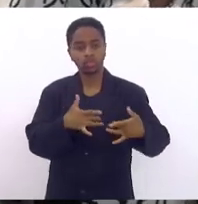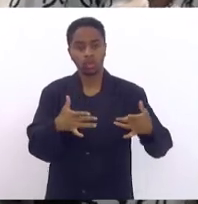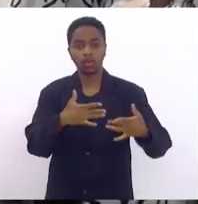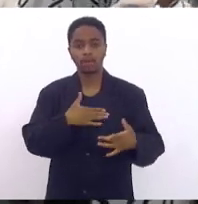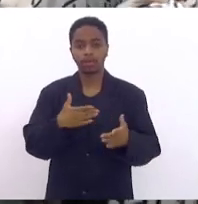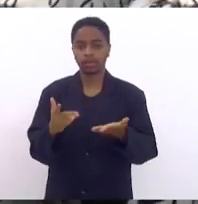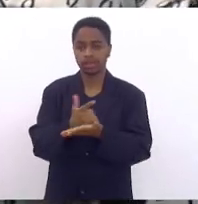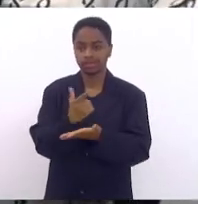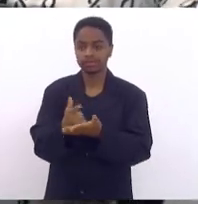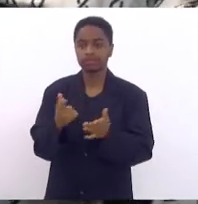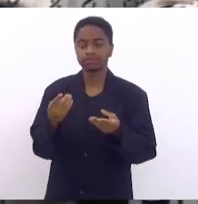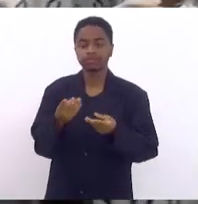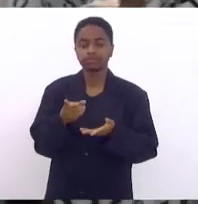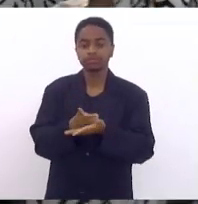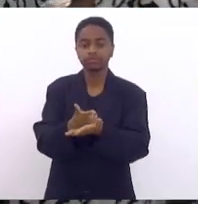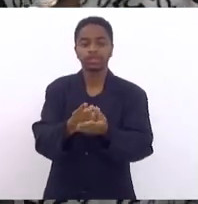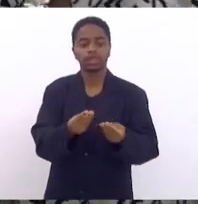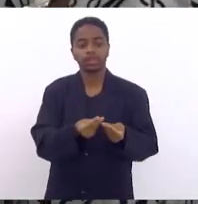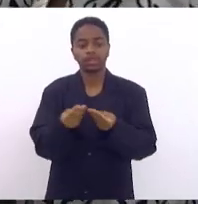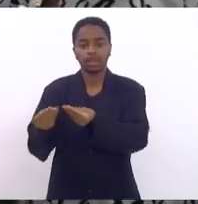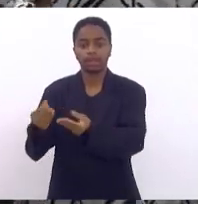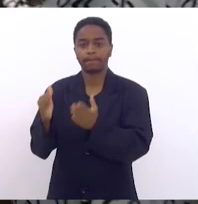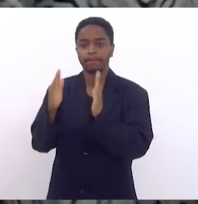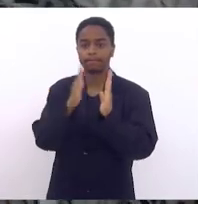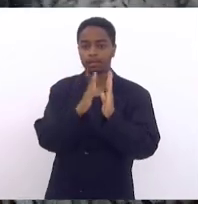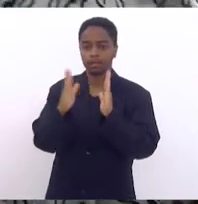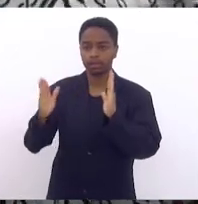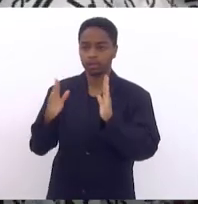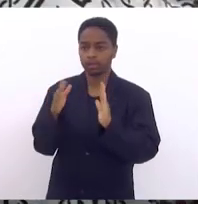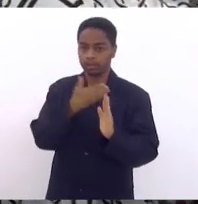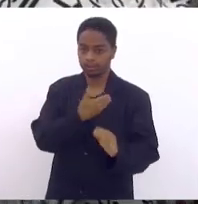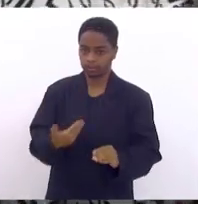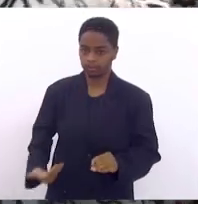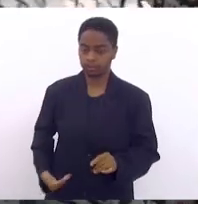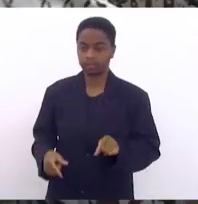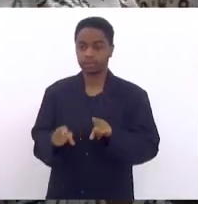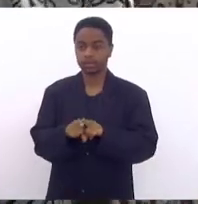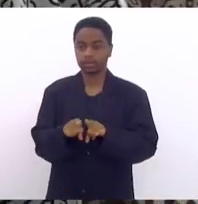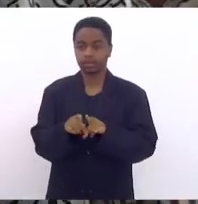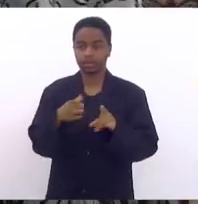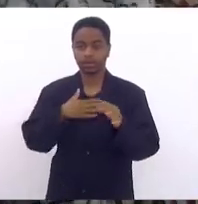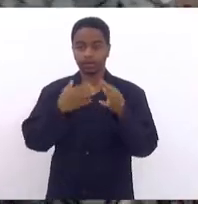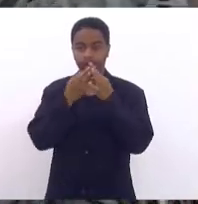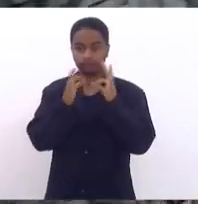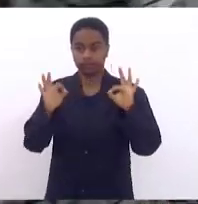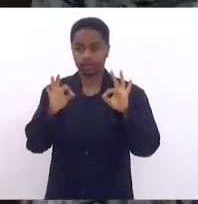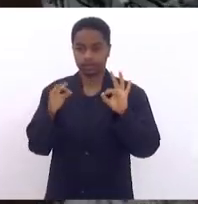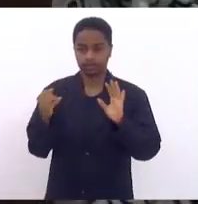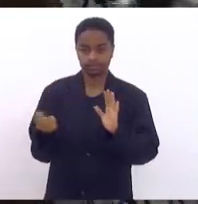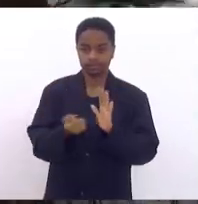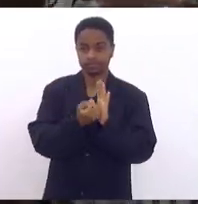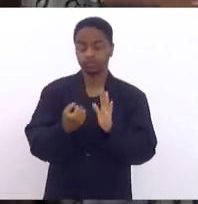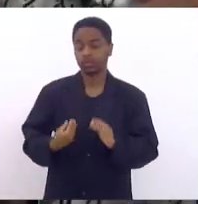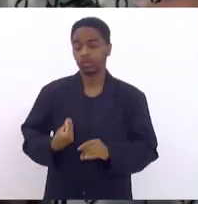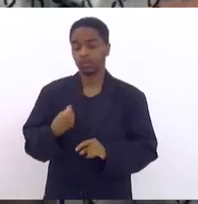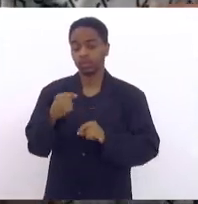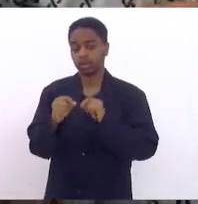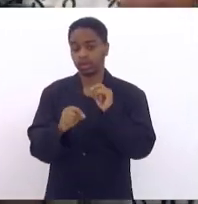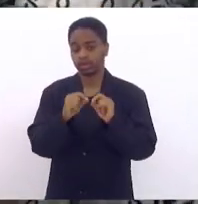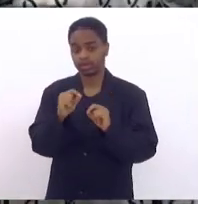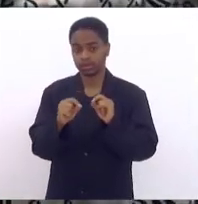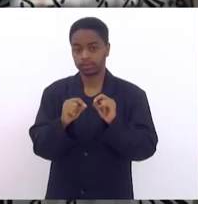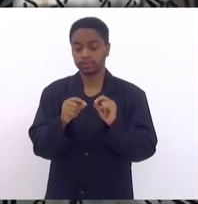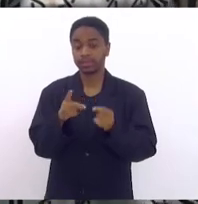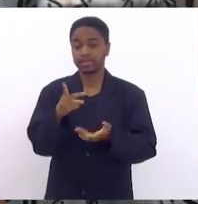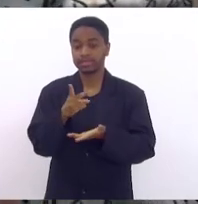sempre para bibliotecas públicas e tenho por lema deputada Dani Monteiro. Sempre